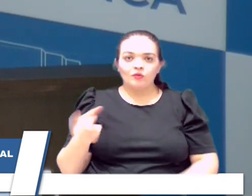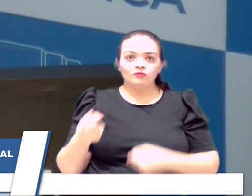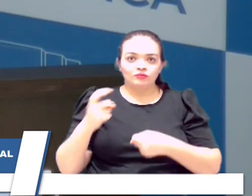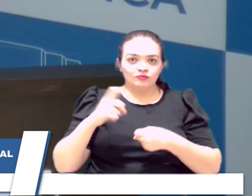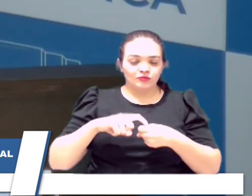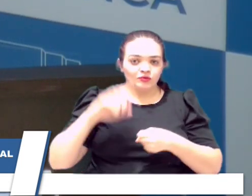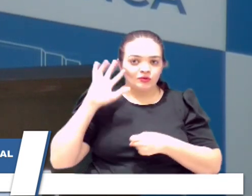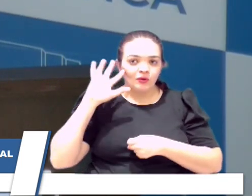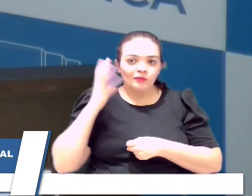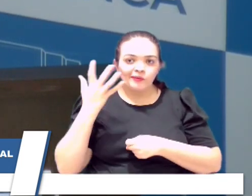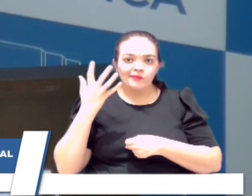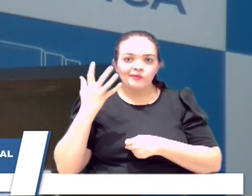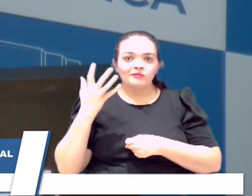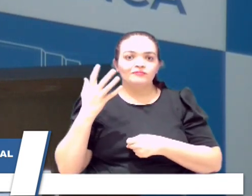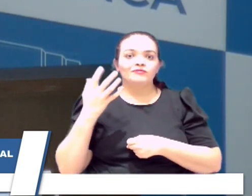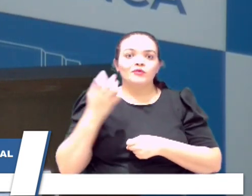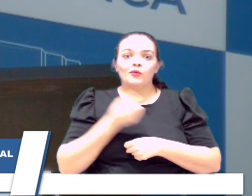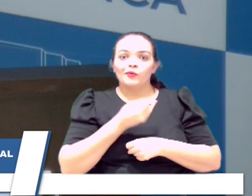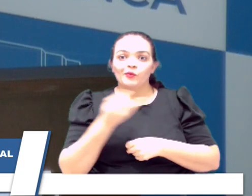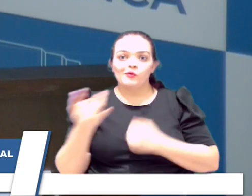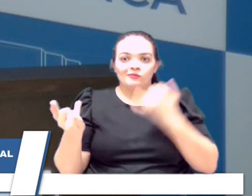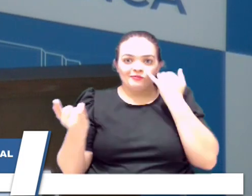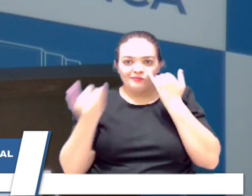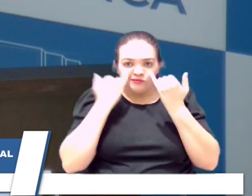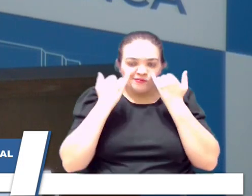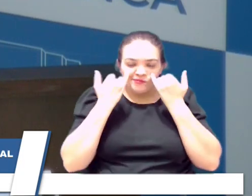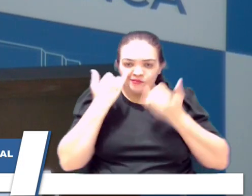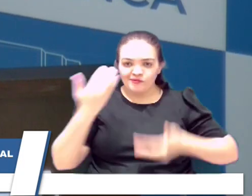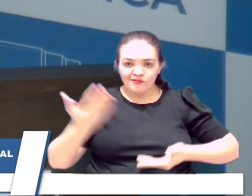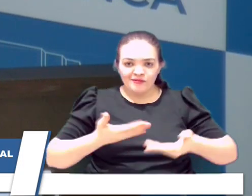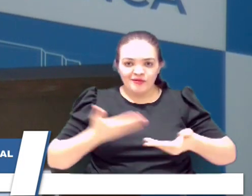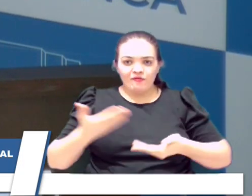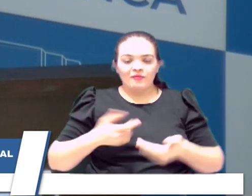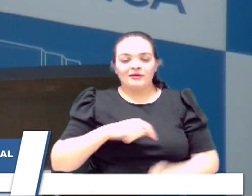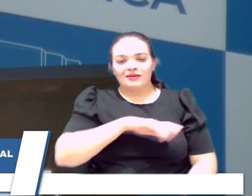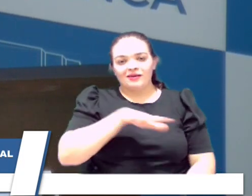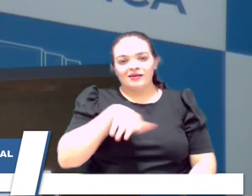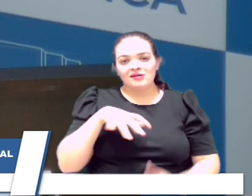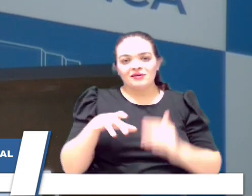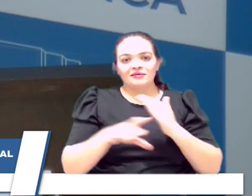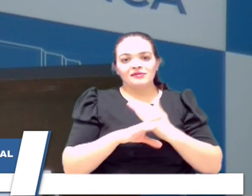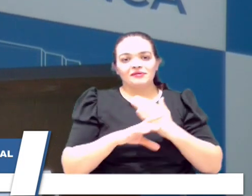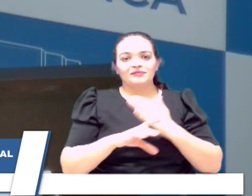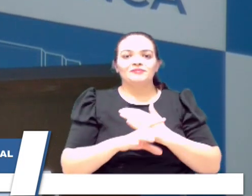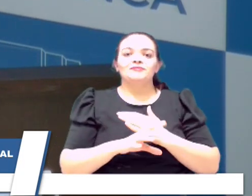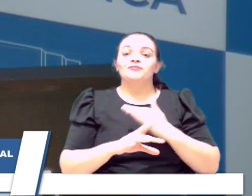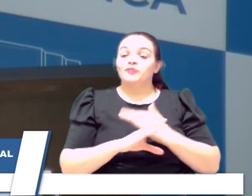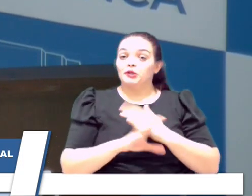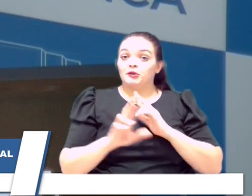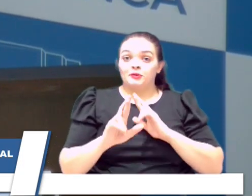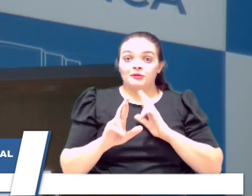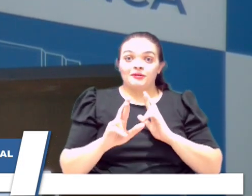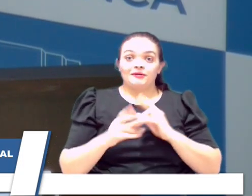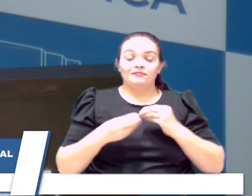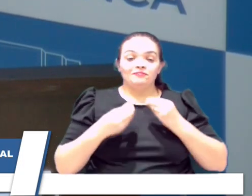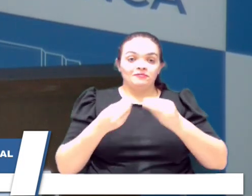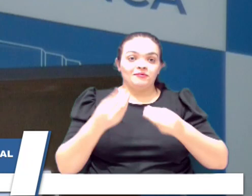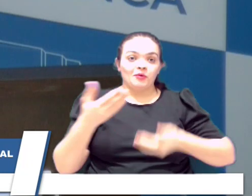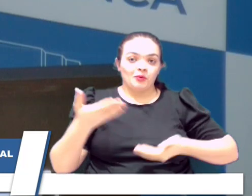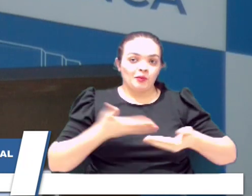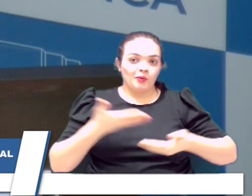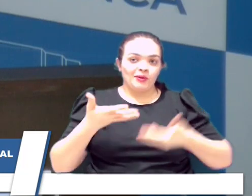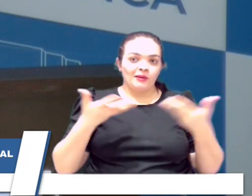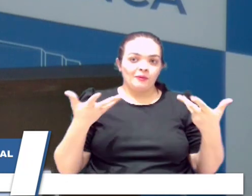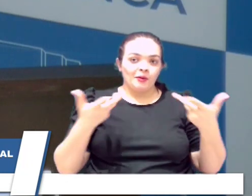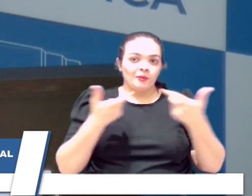com a casa cheia de novidades para atender todo mundo na cidade. A gente espera oferecer um atendimento de